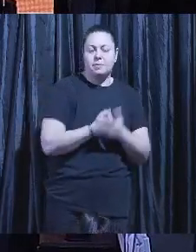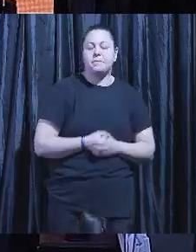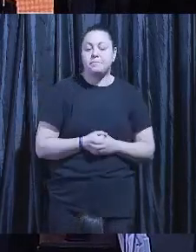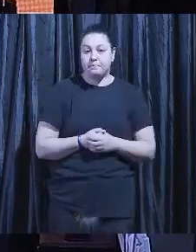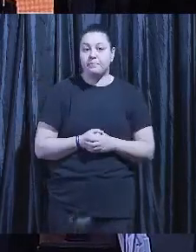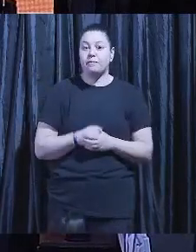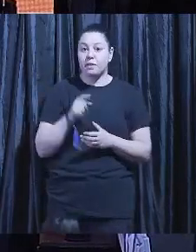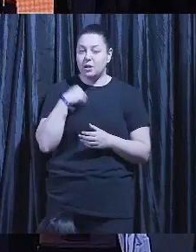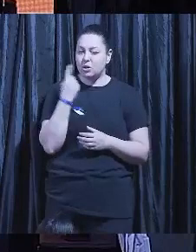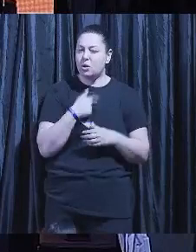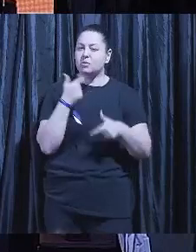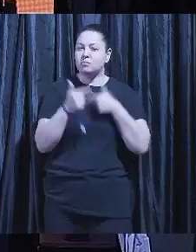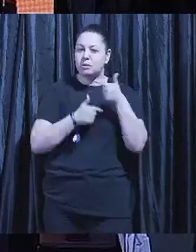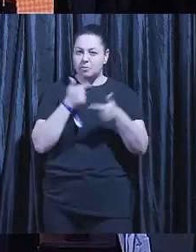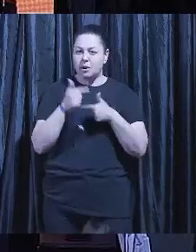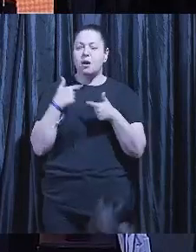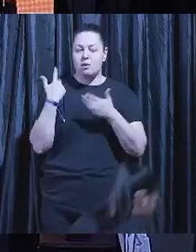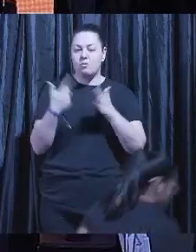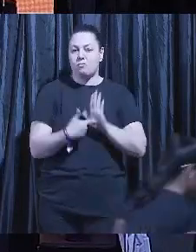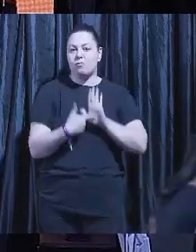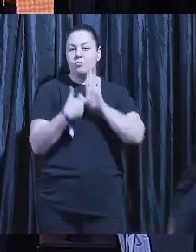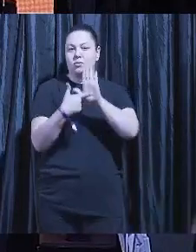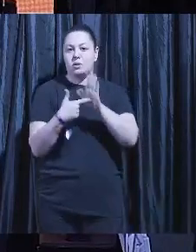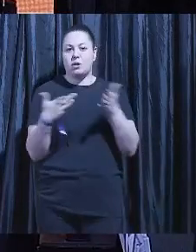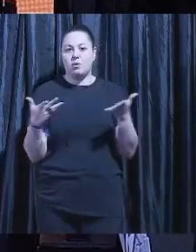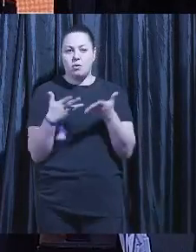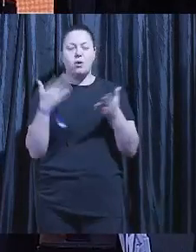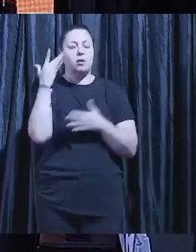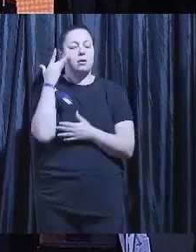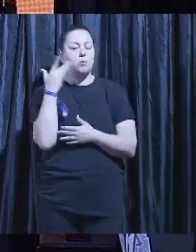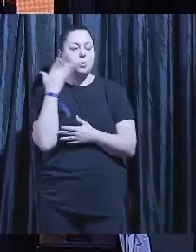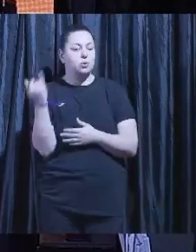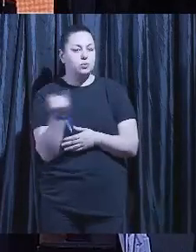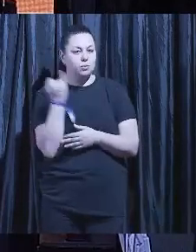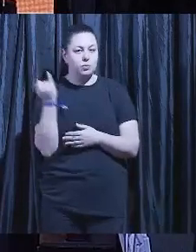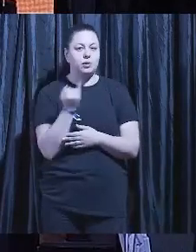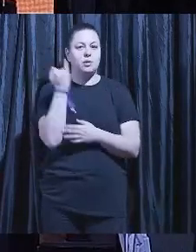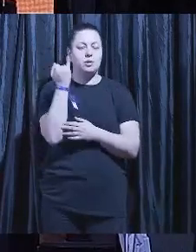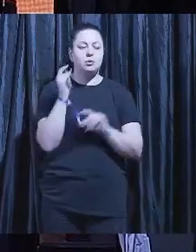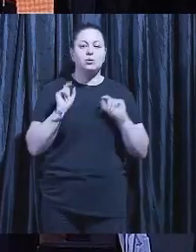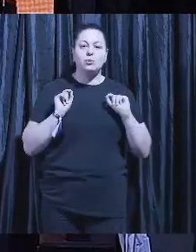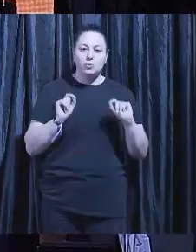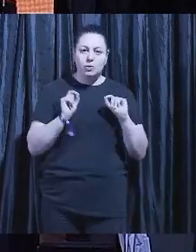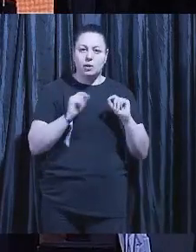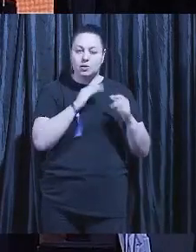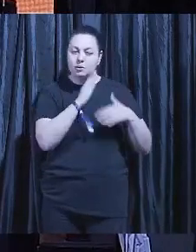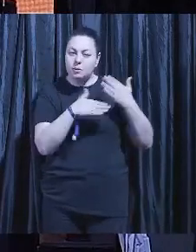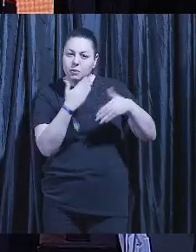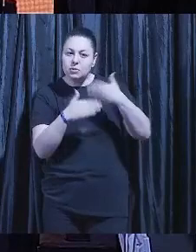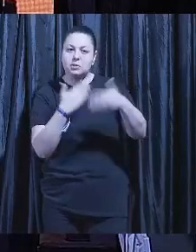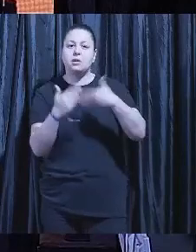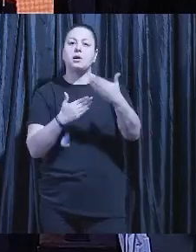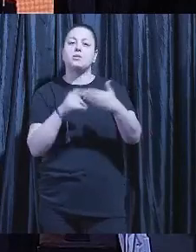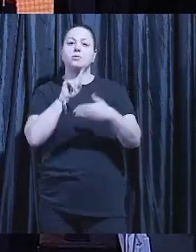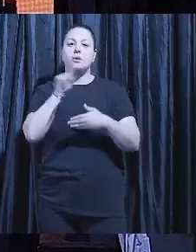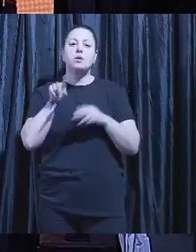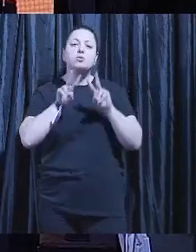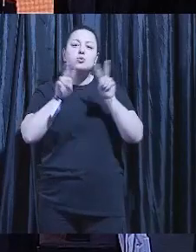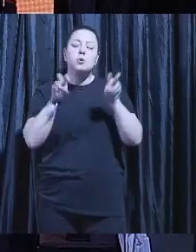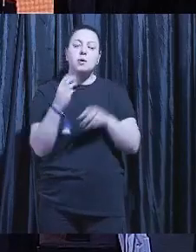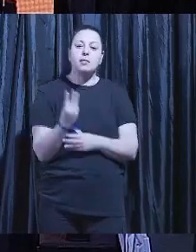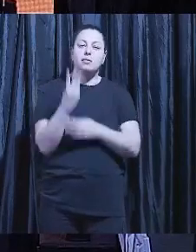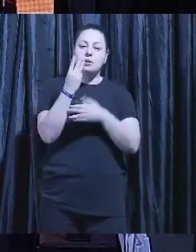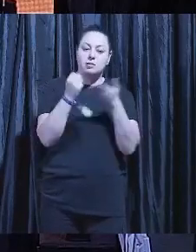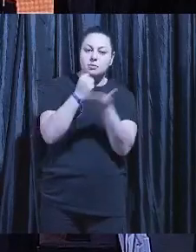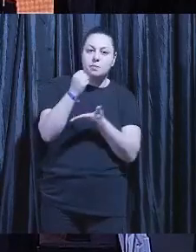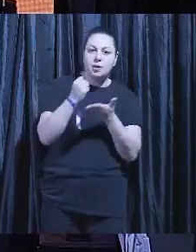a gente vai trabalhar, eu vou apresentar aqui, que eu acho que é muito importante, esse processo de desinformação sobre 3 bases que